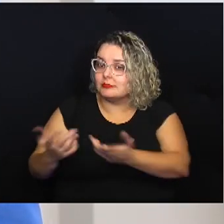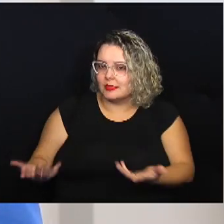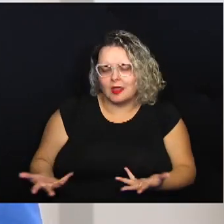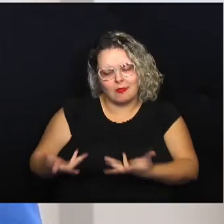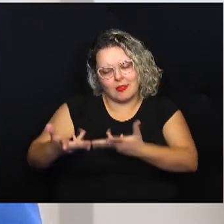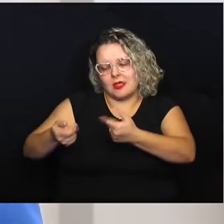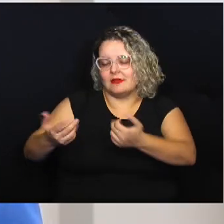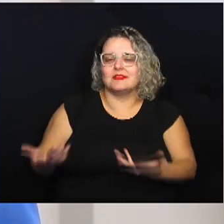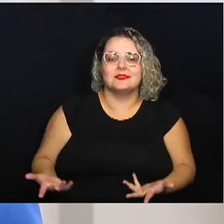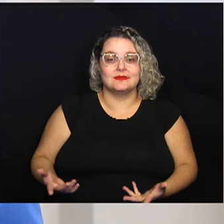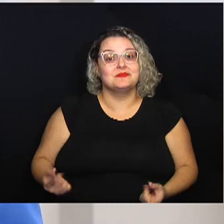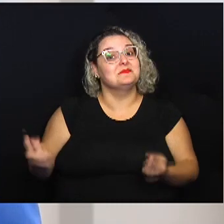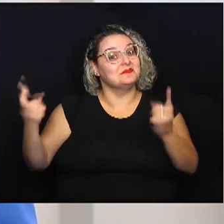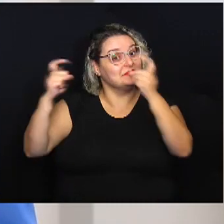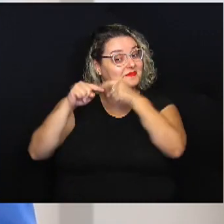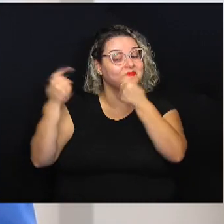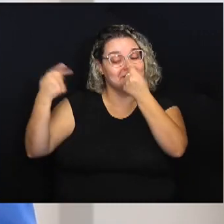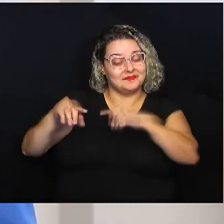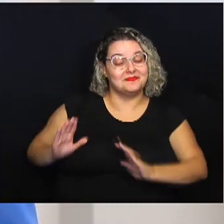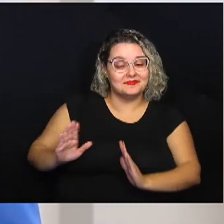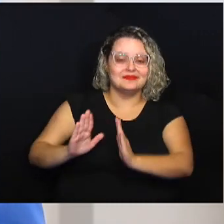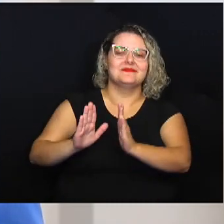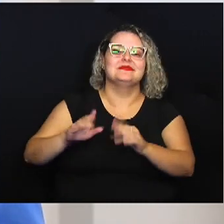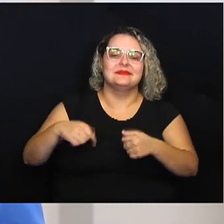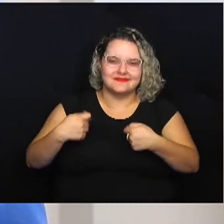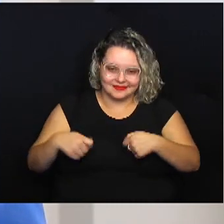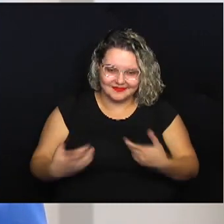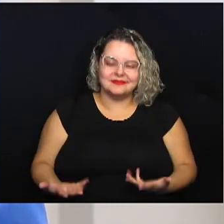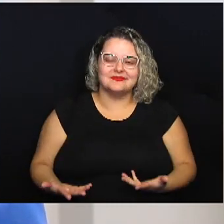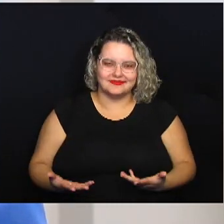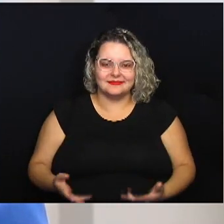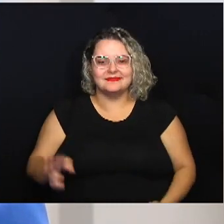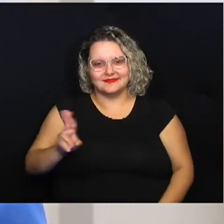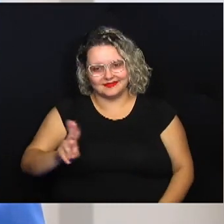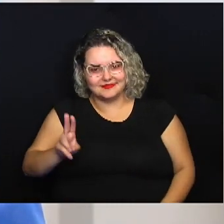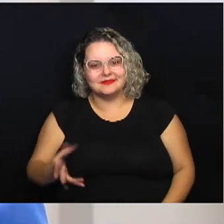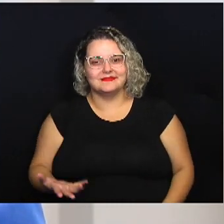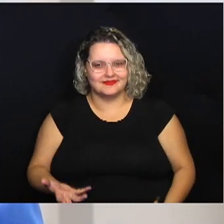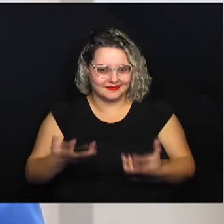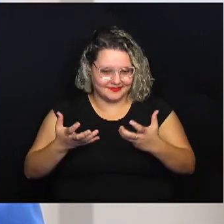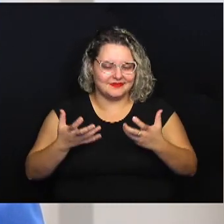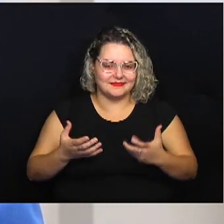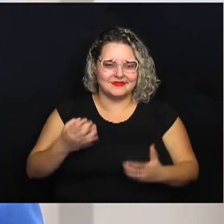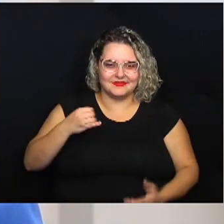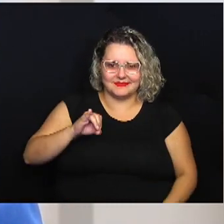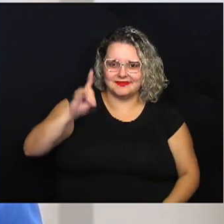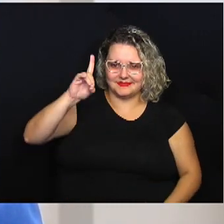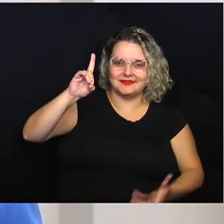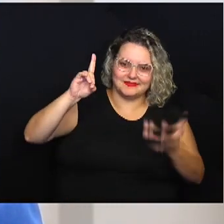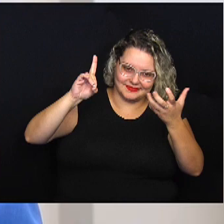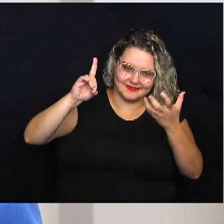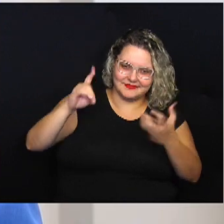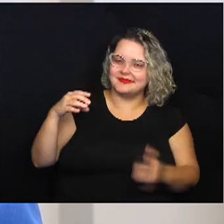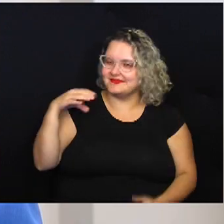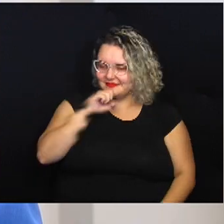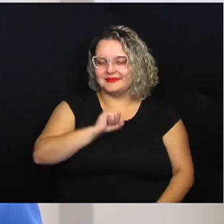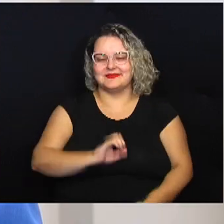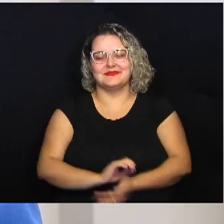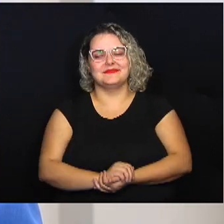estão colocados na nossa frente que a gente pretende implementar, se Deus quiser, o mais breve possível.